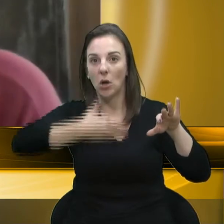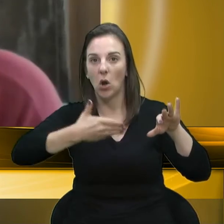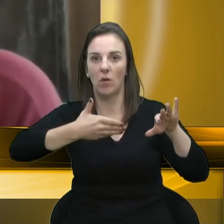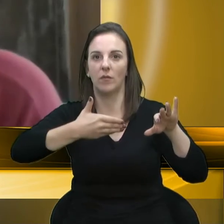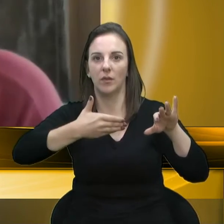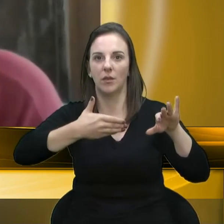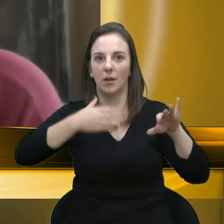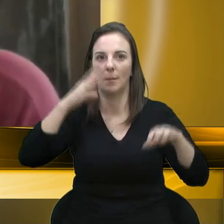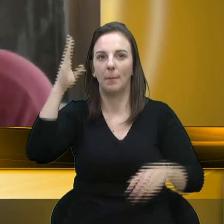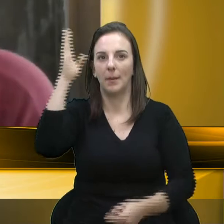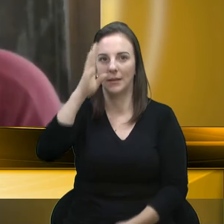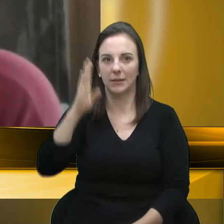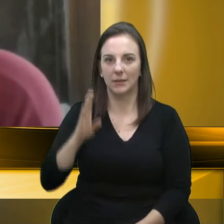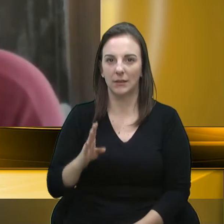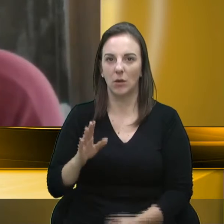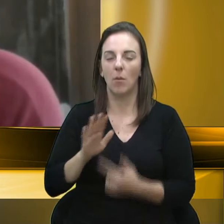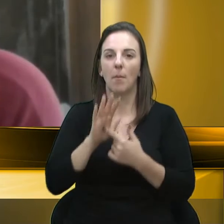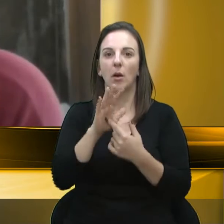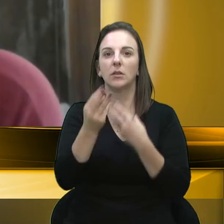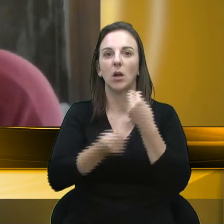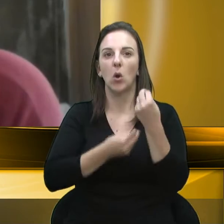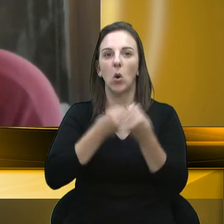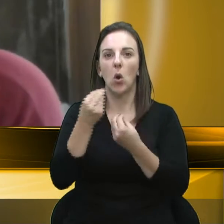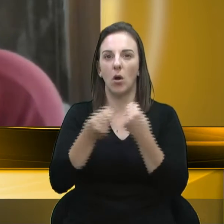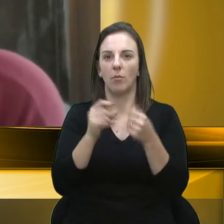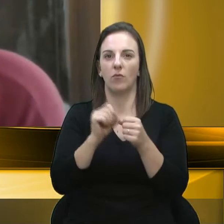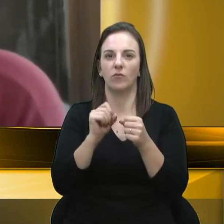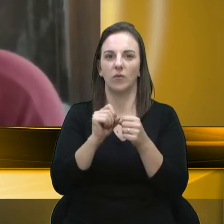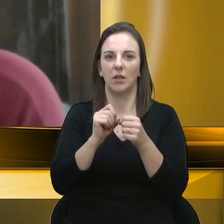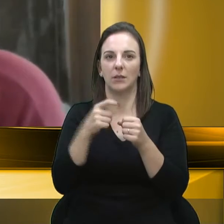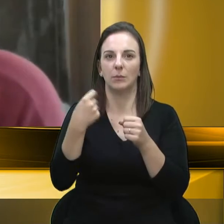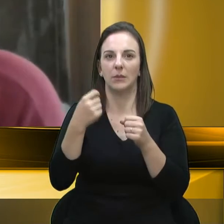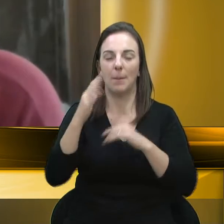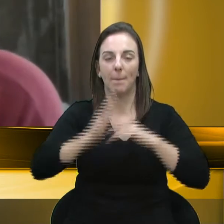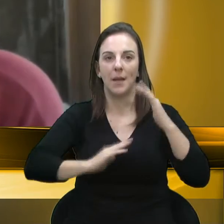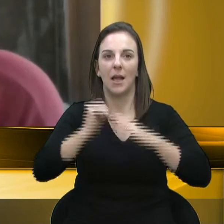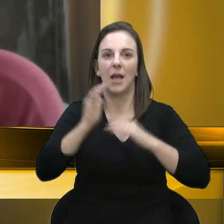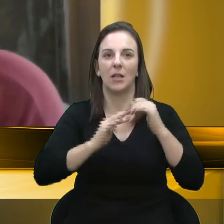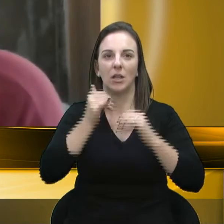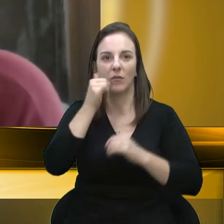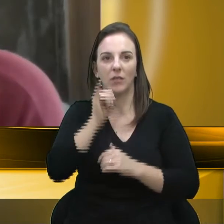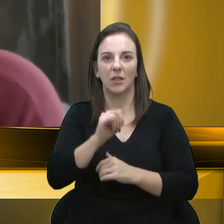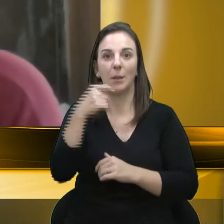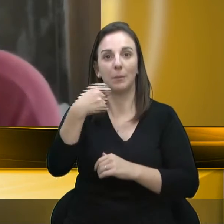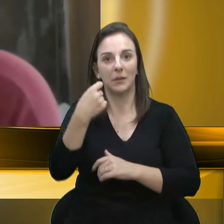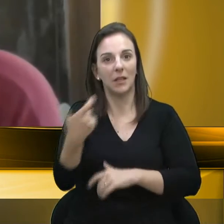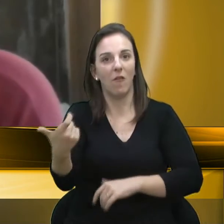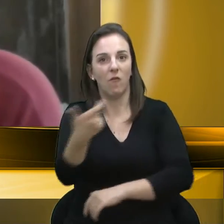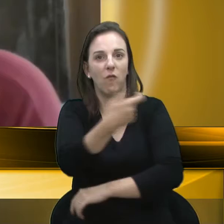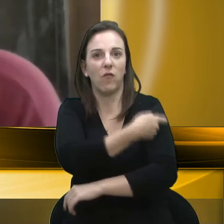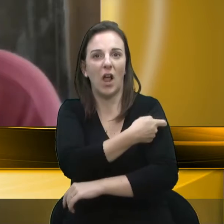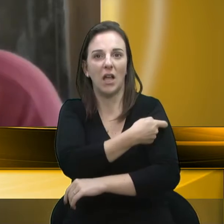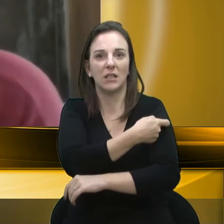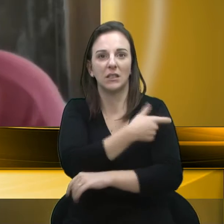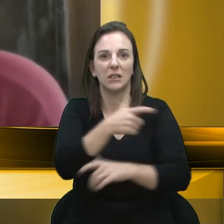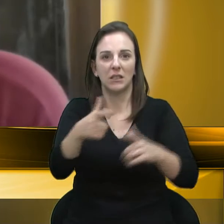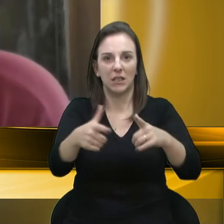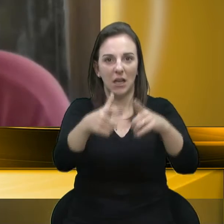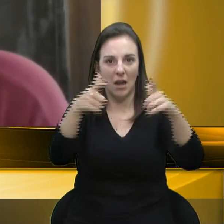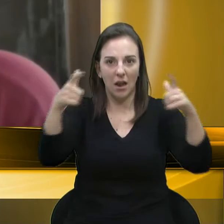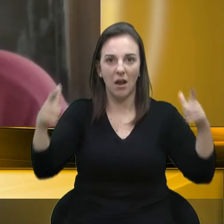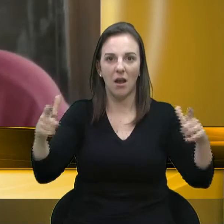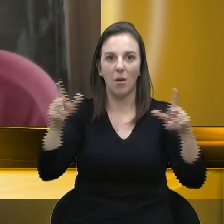para lidar com a pandemia. Sabemos que a saída definitiva da crise requer vacinação em massa da população. Infelizmente,